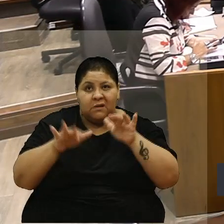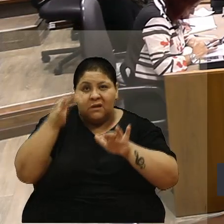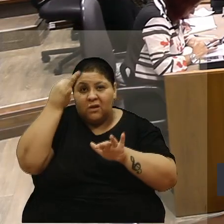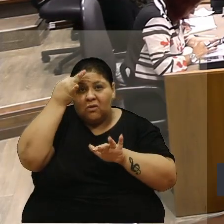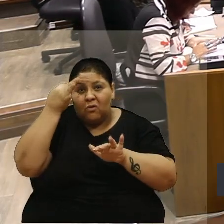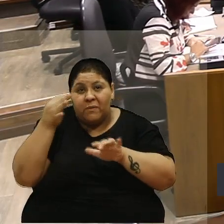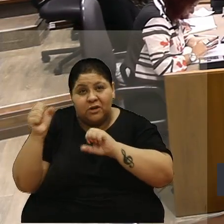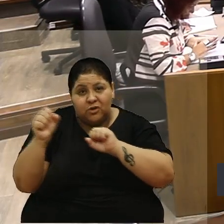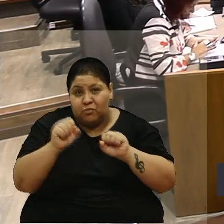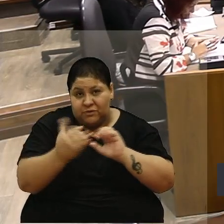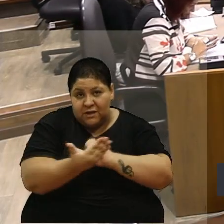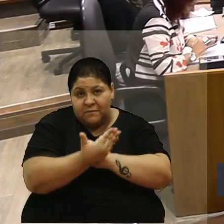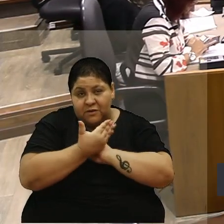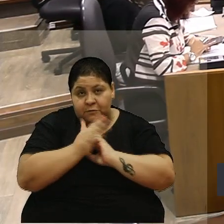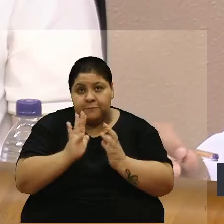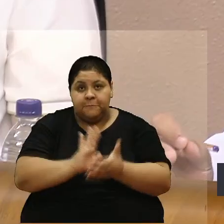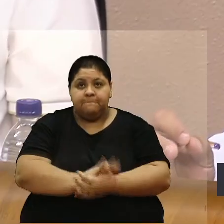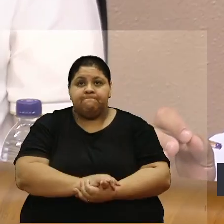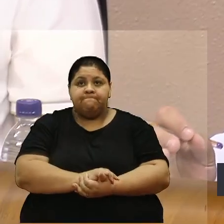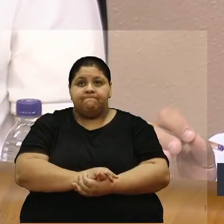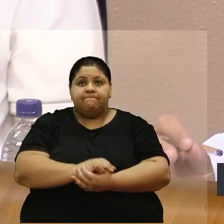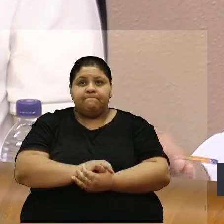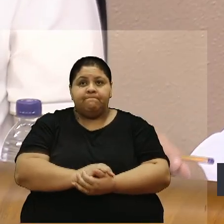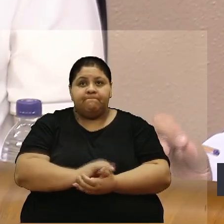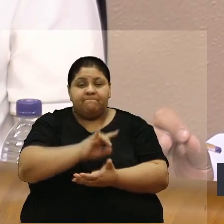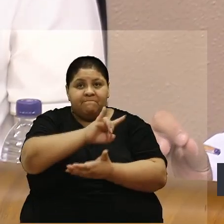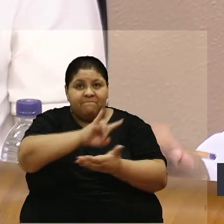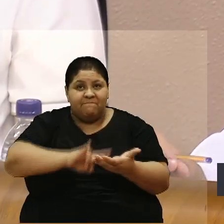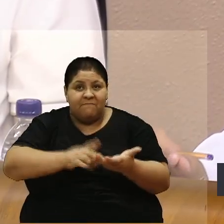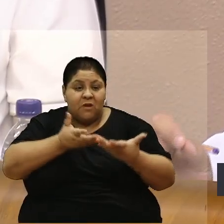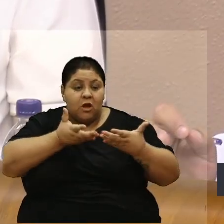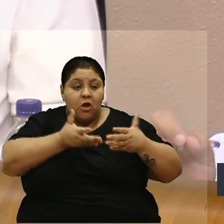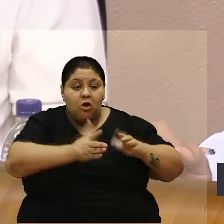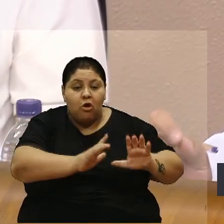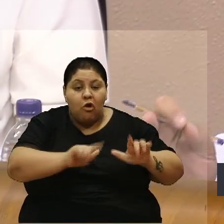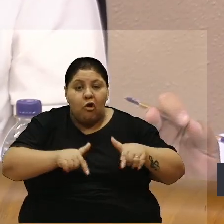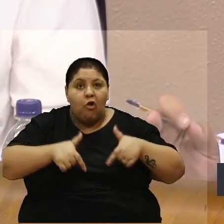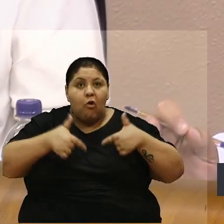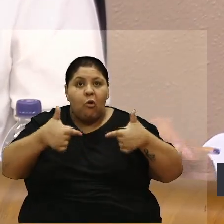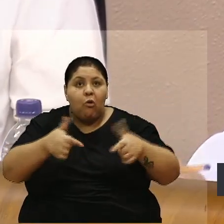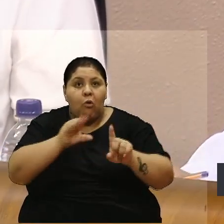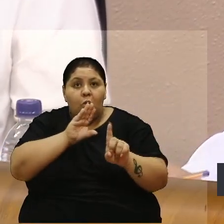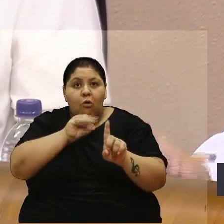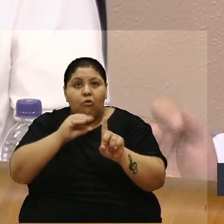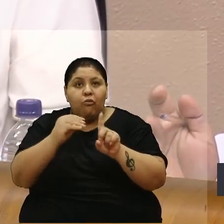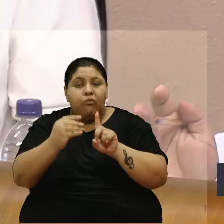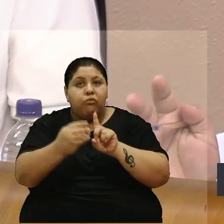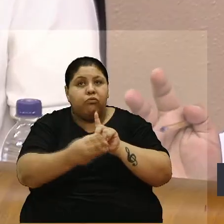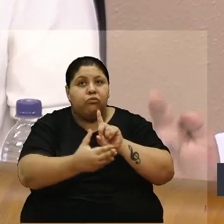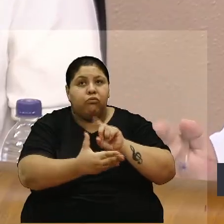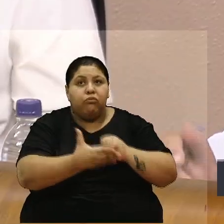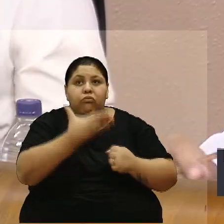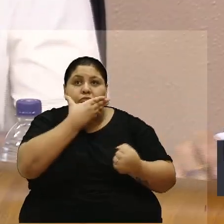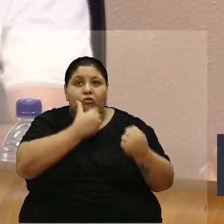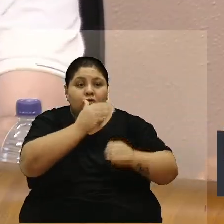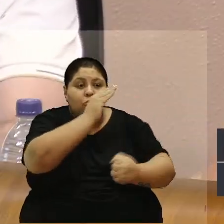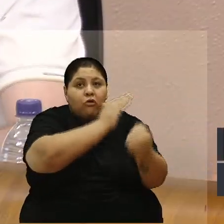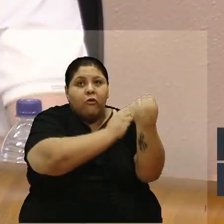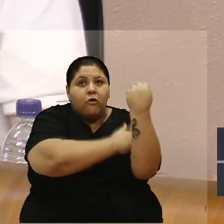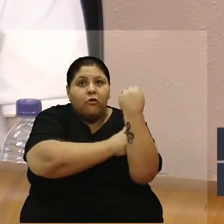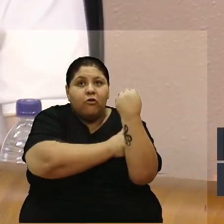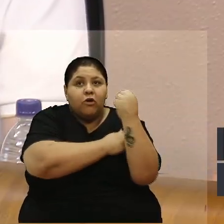senhor puder... A moção trata de repudiar um ato de assédio, de machismo ao Esporte